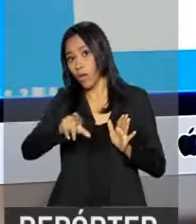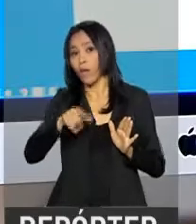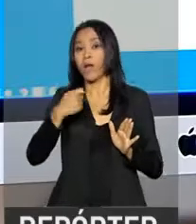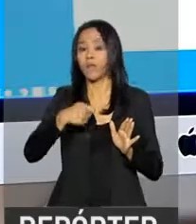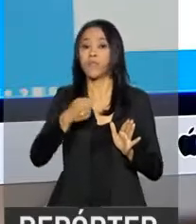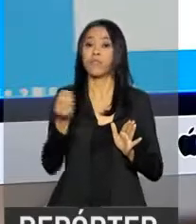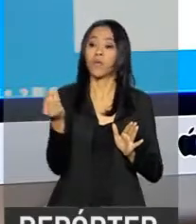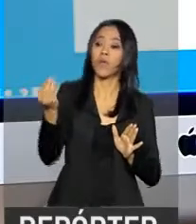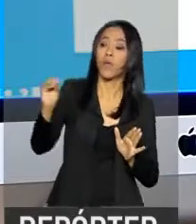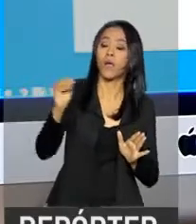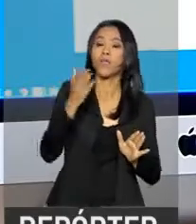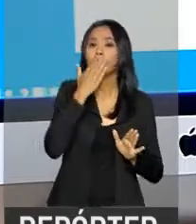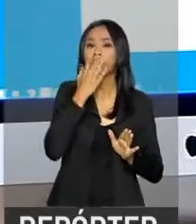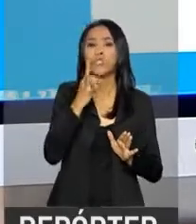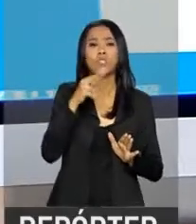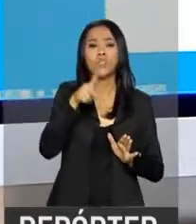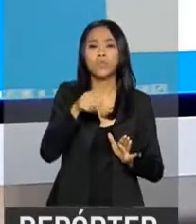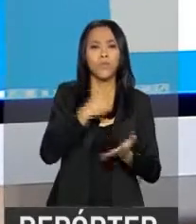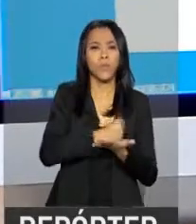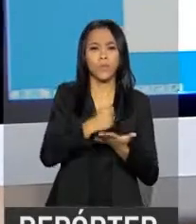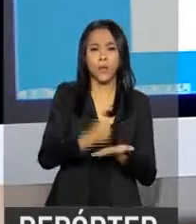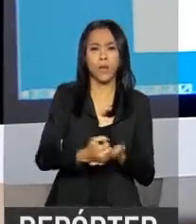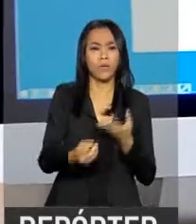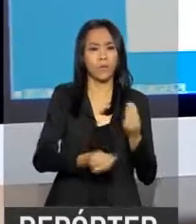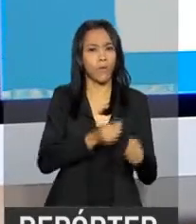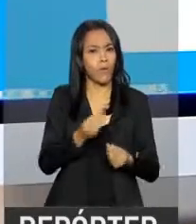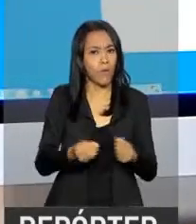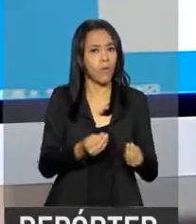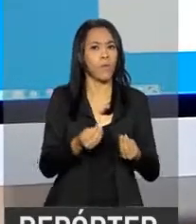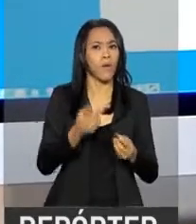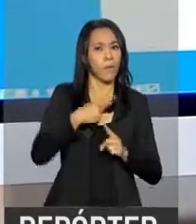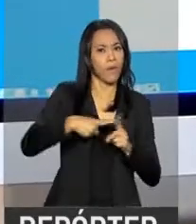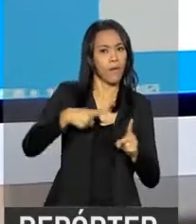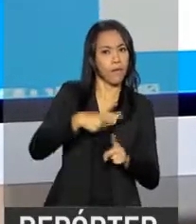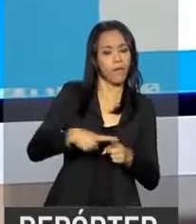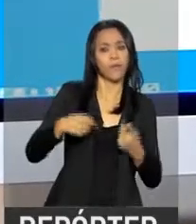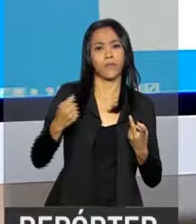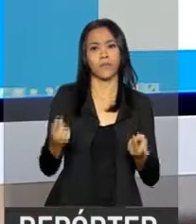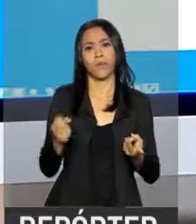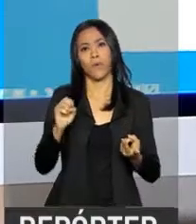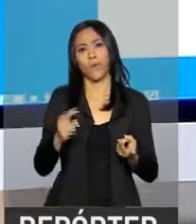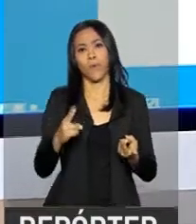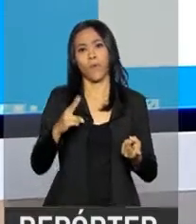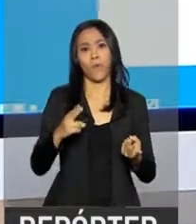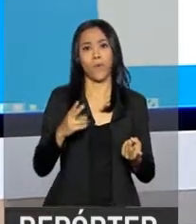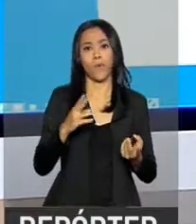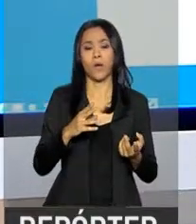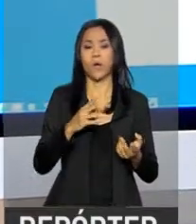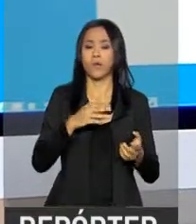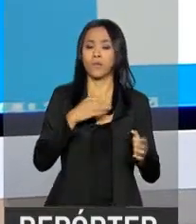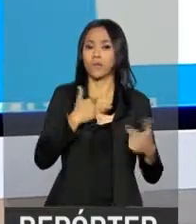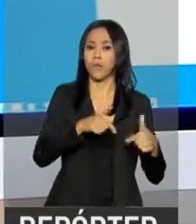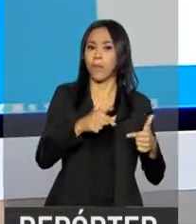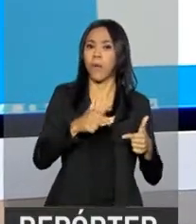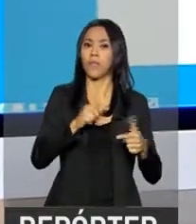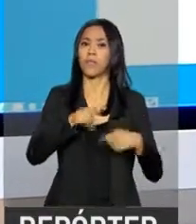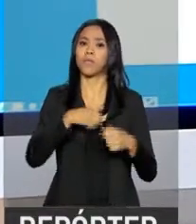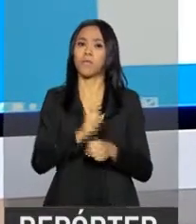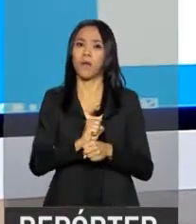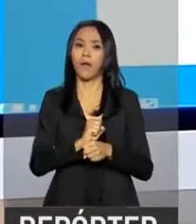colocar o tipo de trabalho, de contrato. O contrato vai ser parcial, vai ser um contrato intermitente ou vai ser um contrato